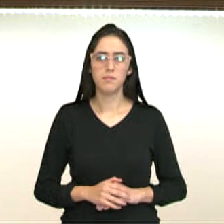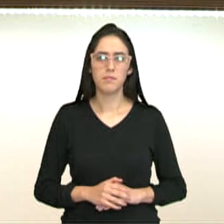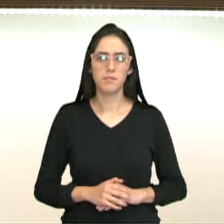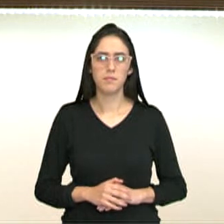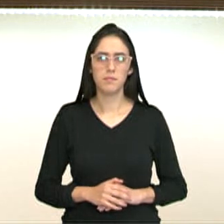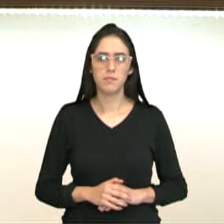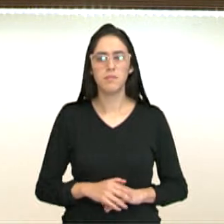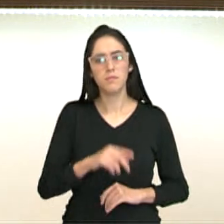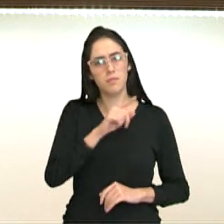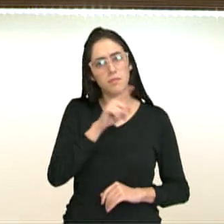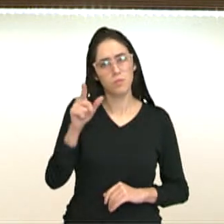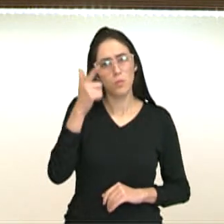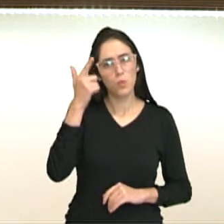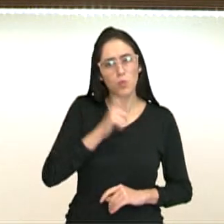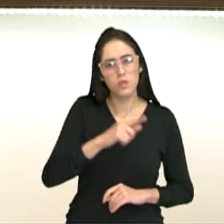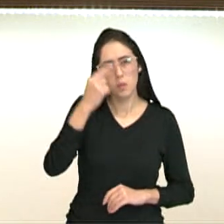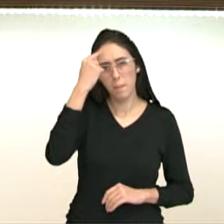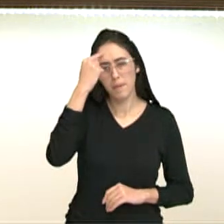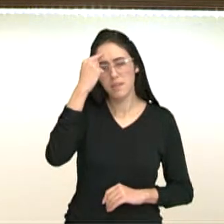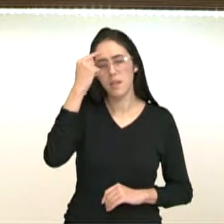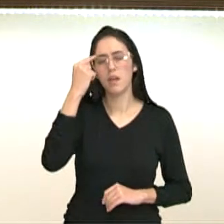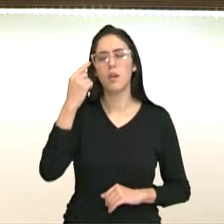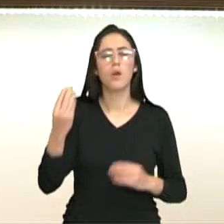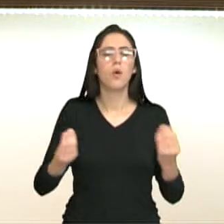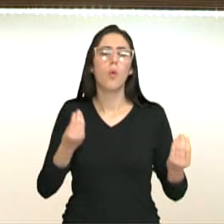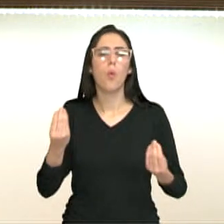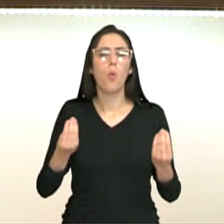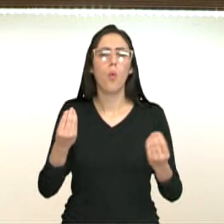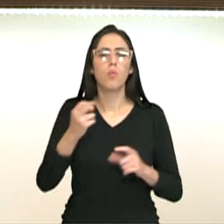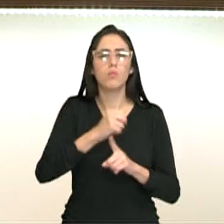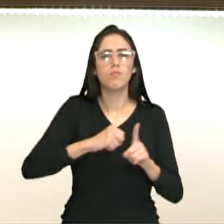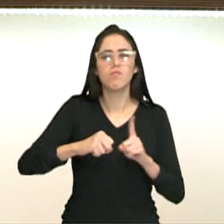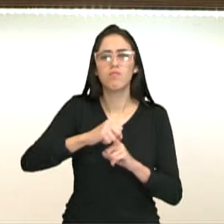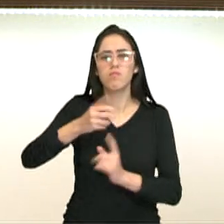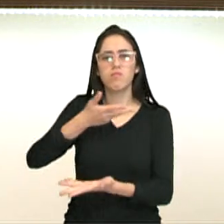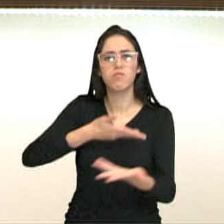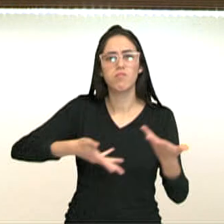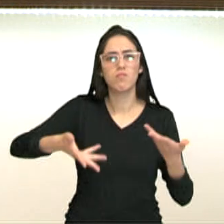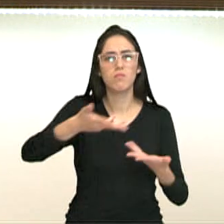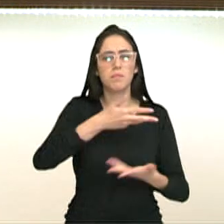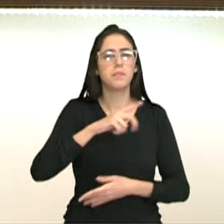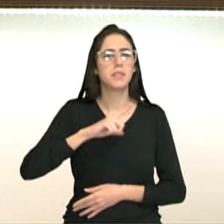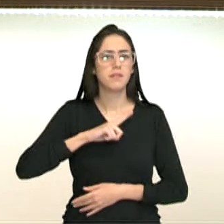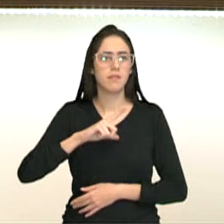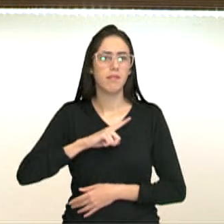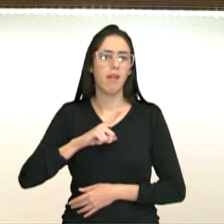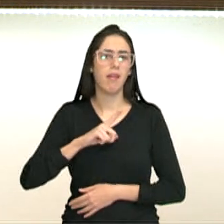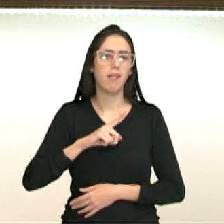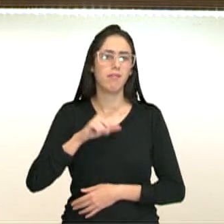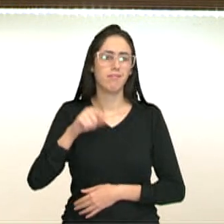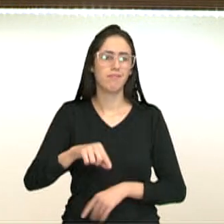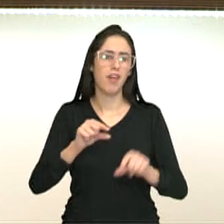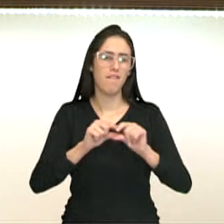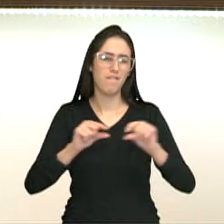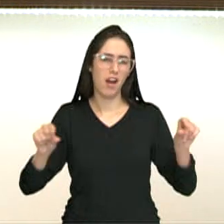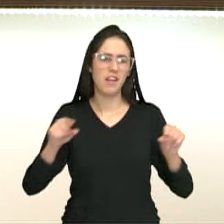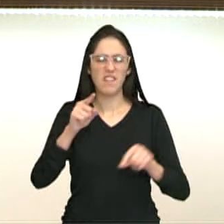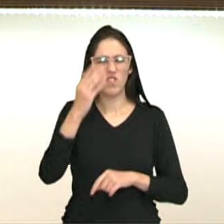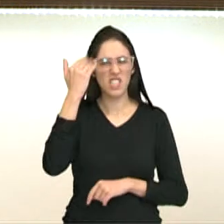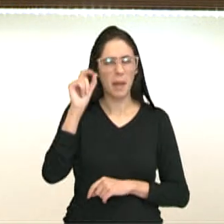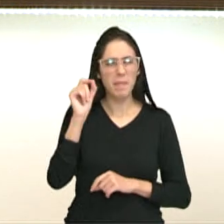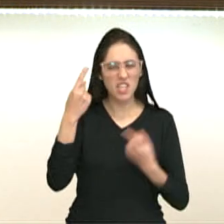Pessoal, conseguiram pensar então em formas de sociabilidade na qual se utiliza então esse tipo de frase, você sabe com quem